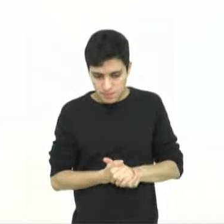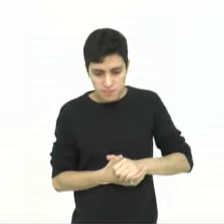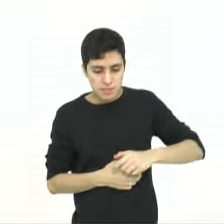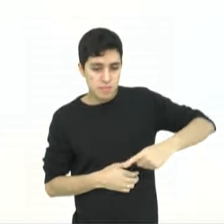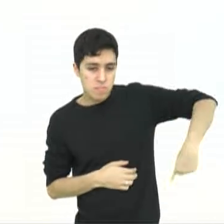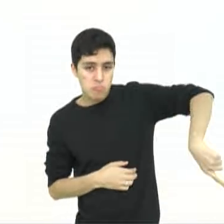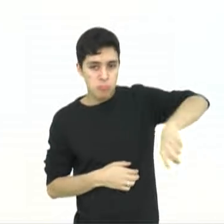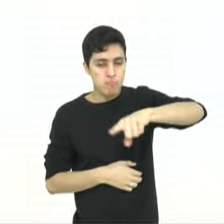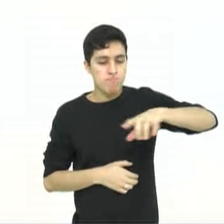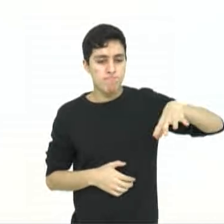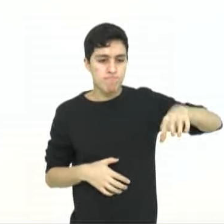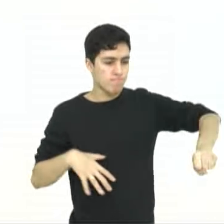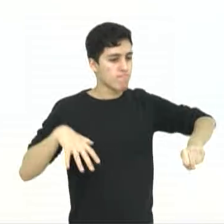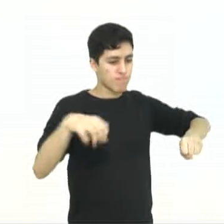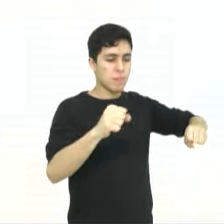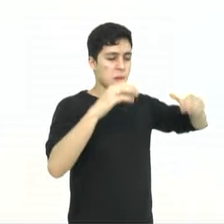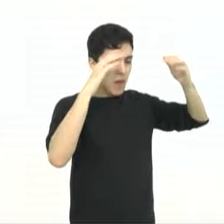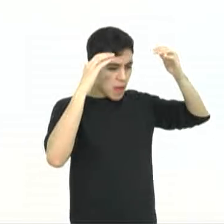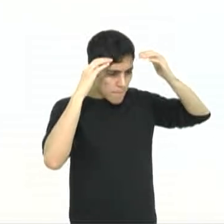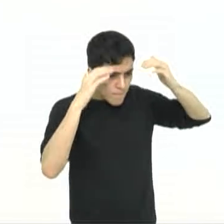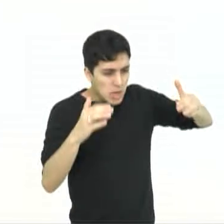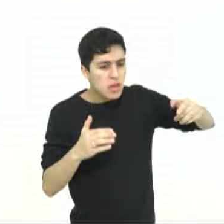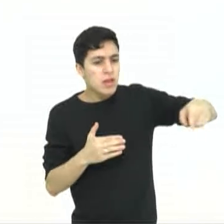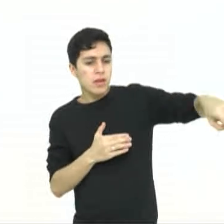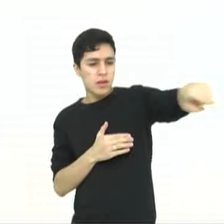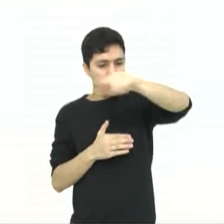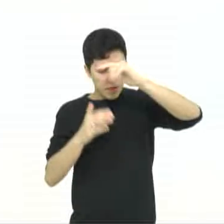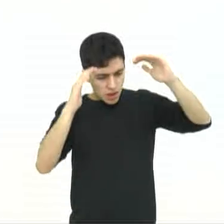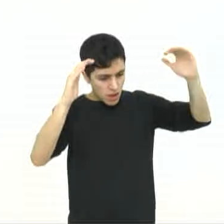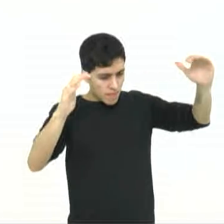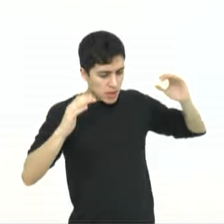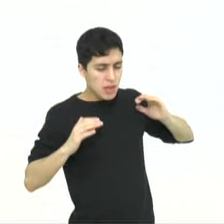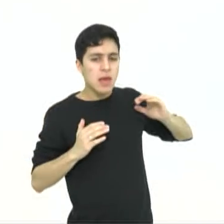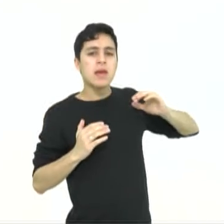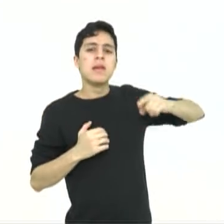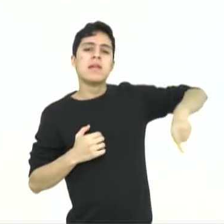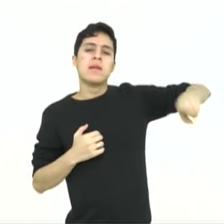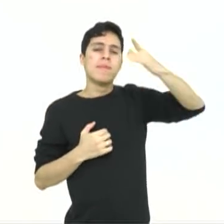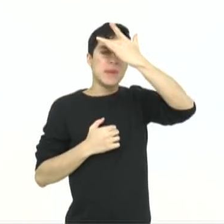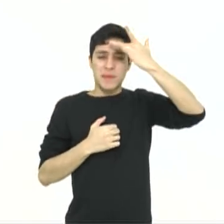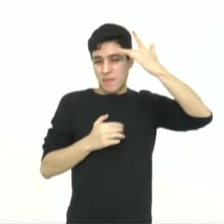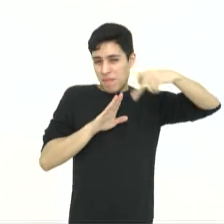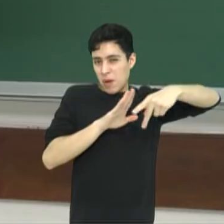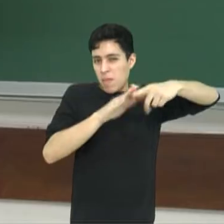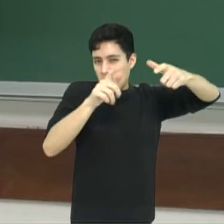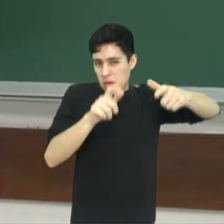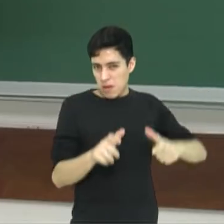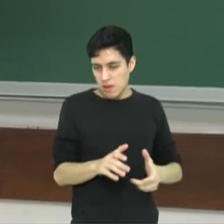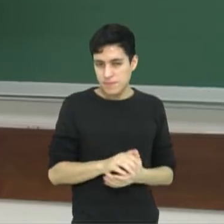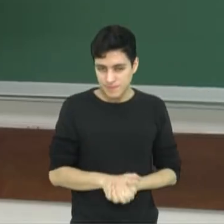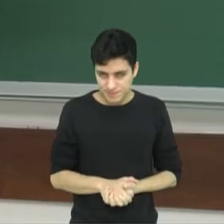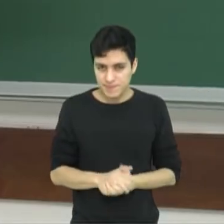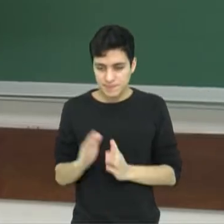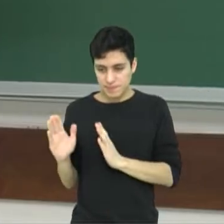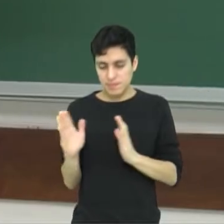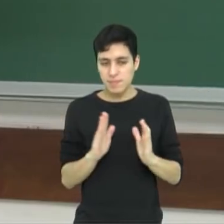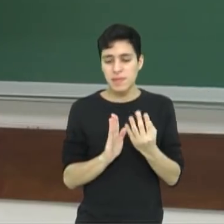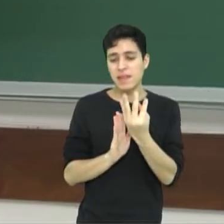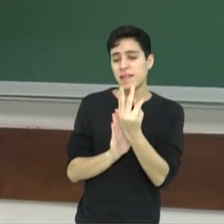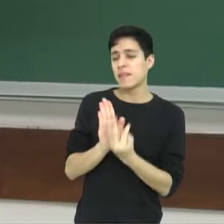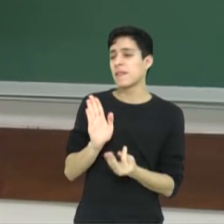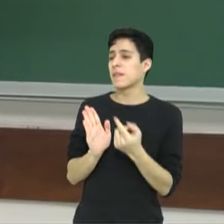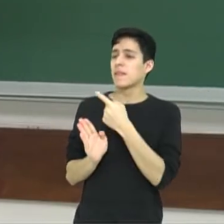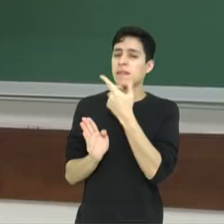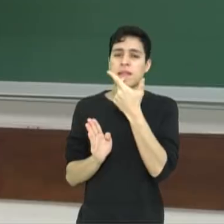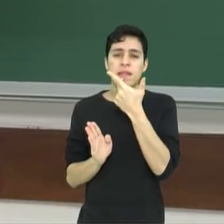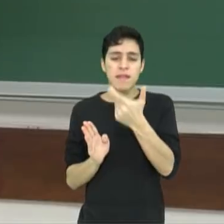eles a trabalhar nas culturas de oliveira, da vinha, do trigo, da aveia, destinados à exportação. E o texto do professor Roberto aqui fala que isso